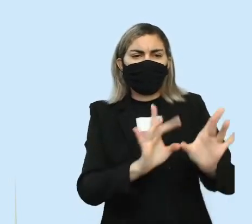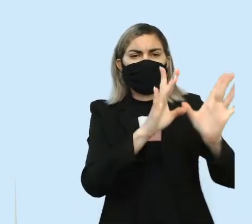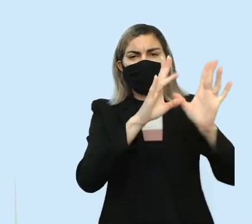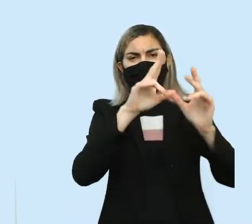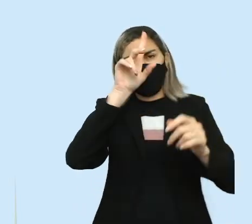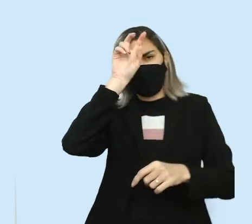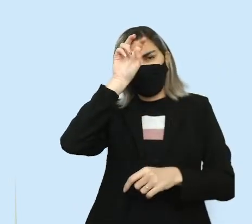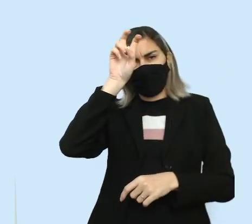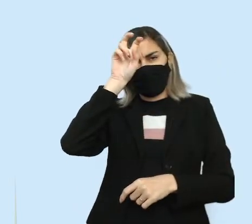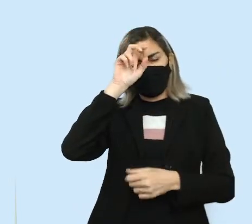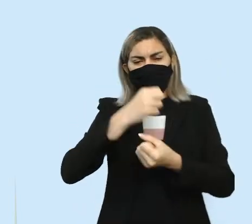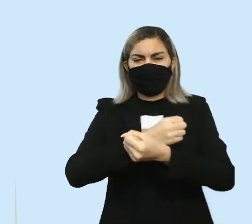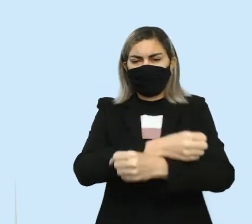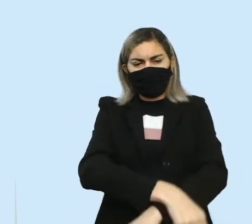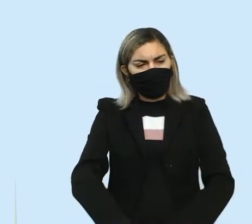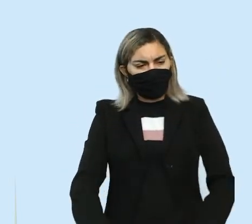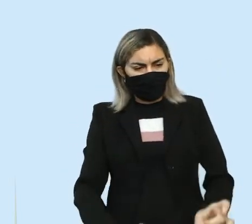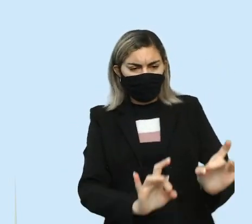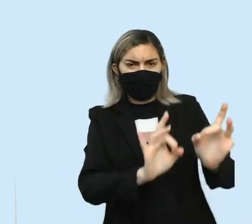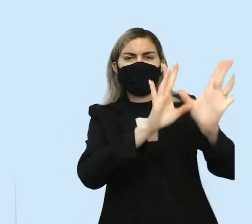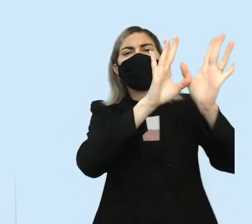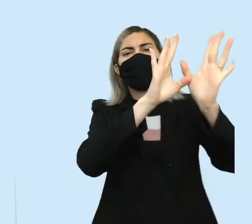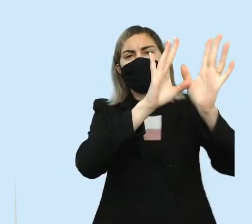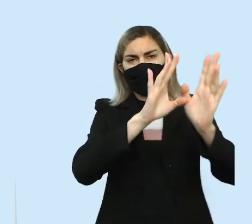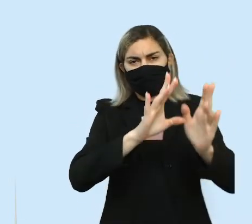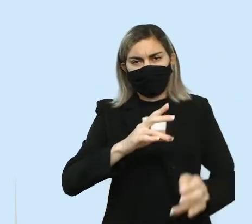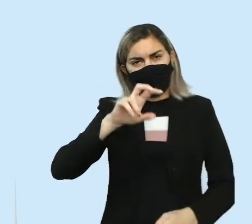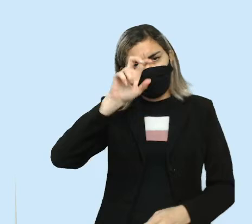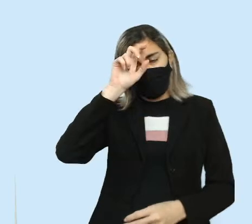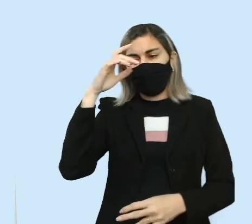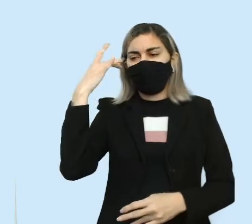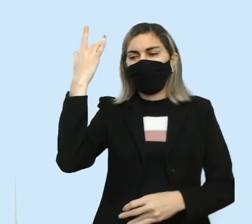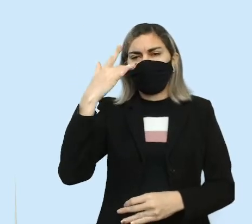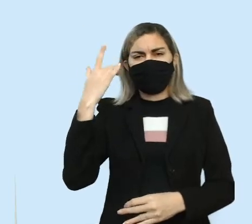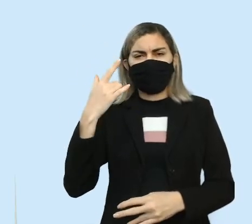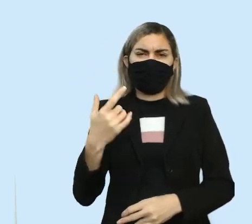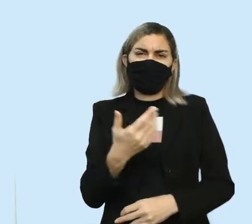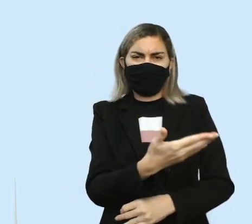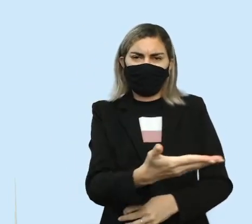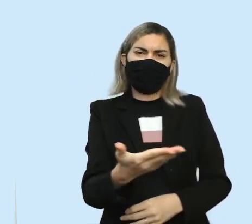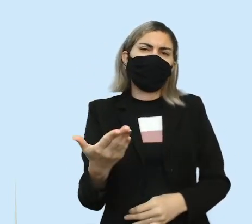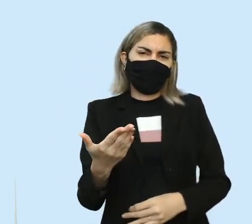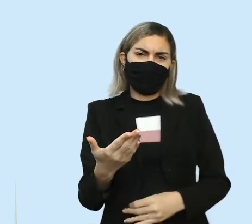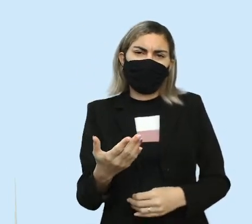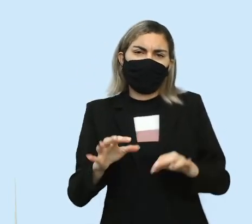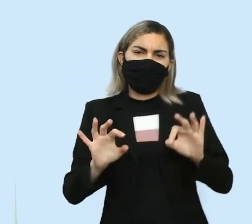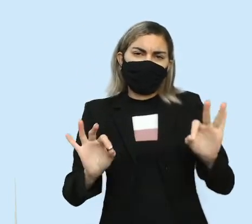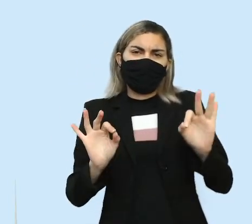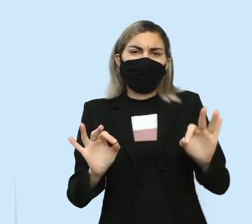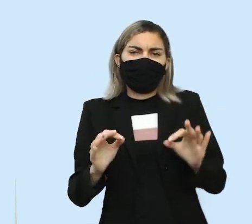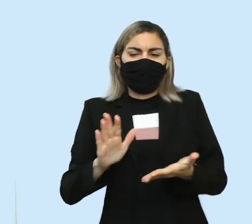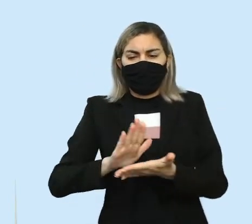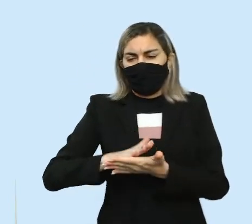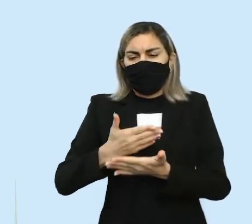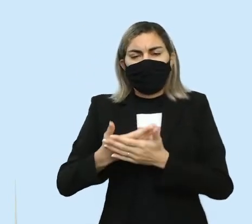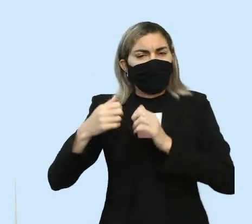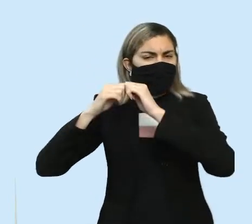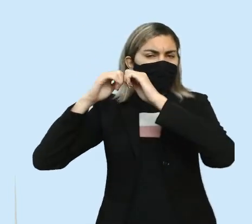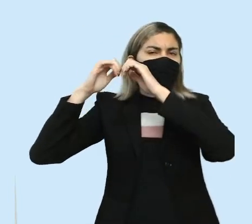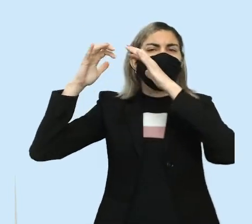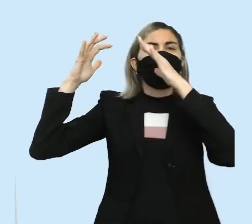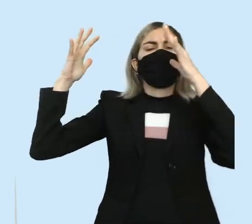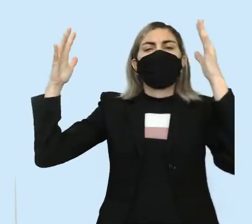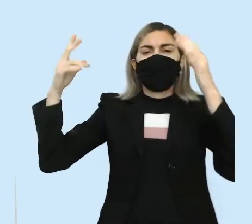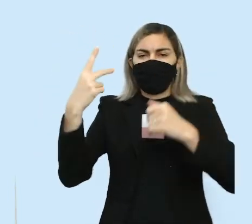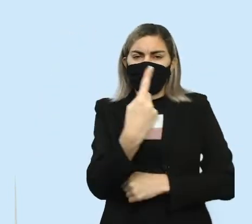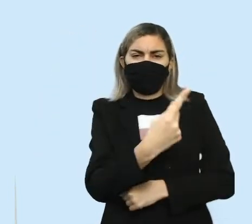Egito, né, como forma de escantear o irmão que achava que seria de alguma forma privilegiado por interpretar esses sonhos que